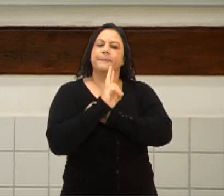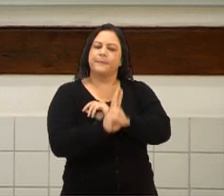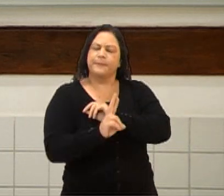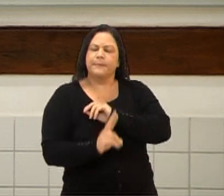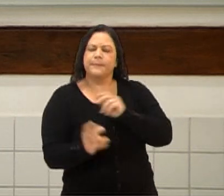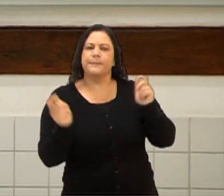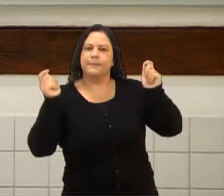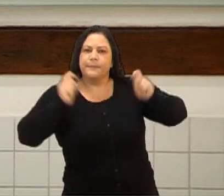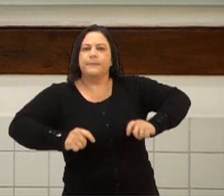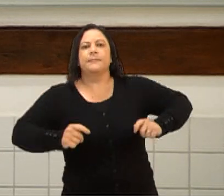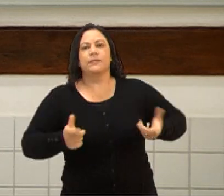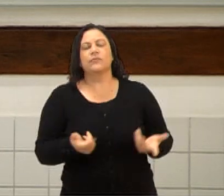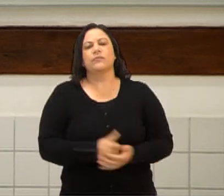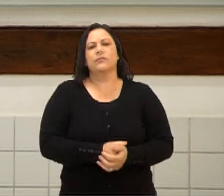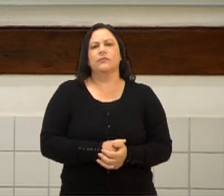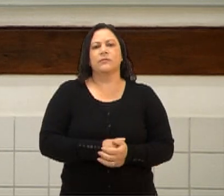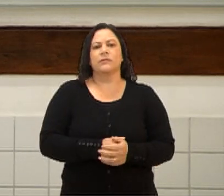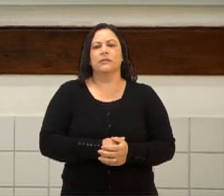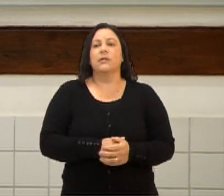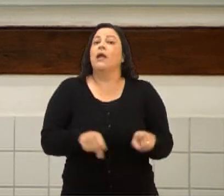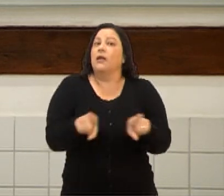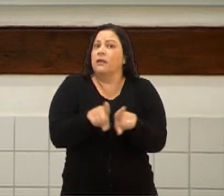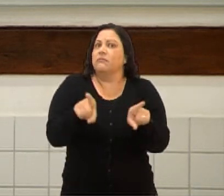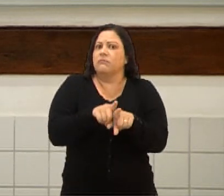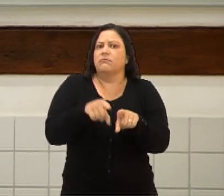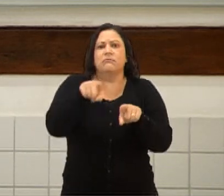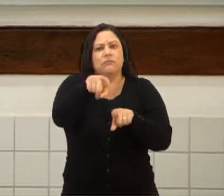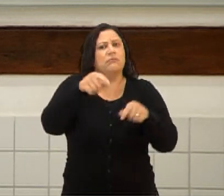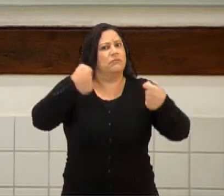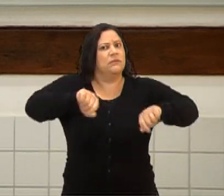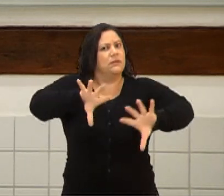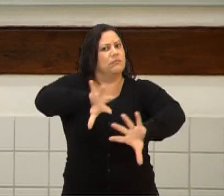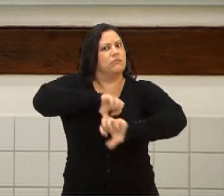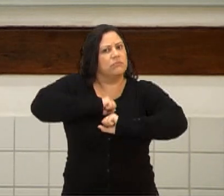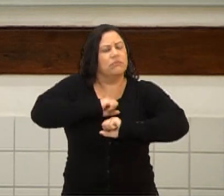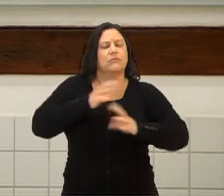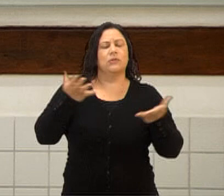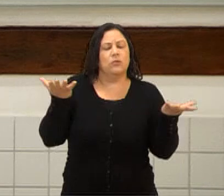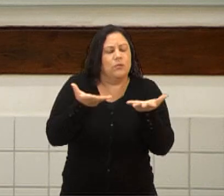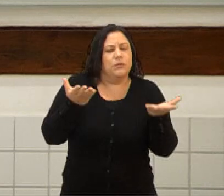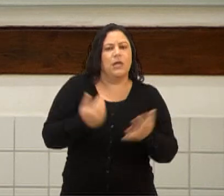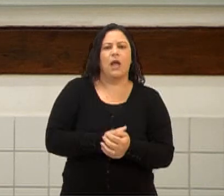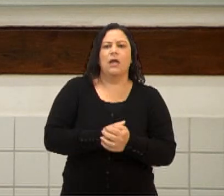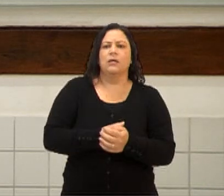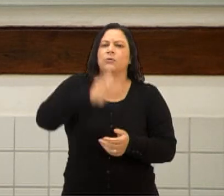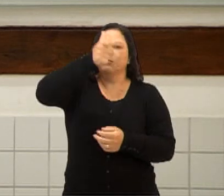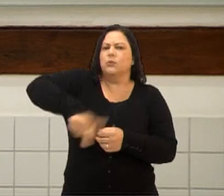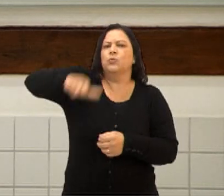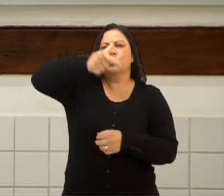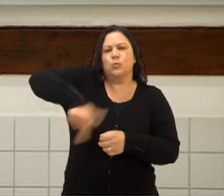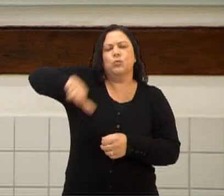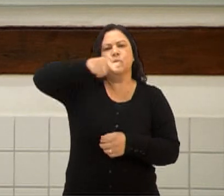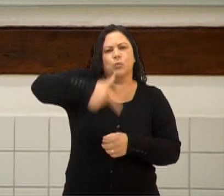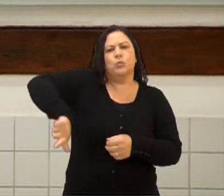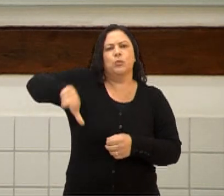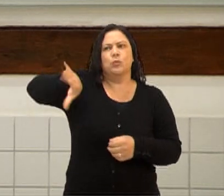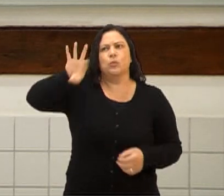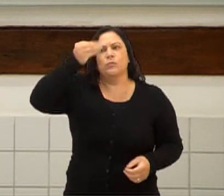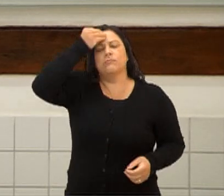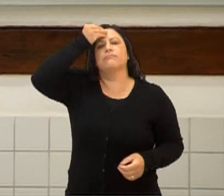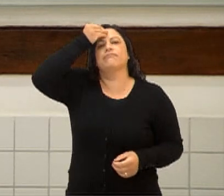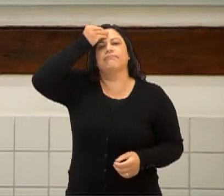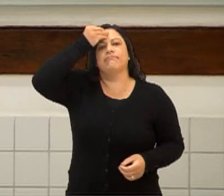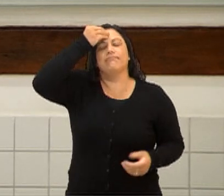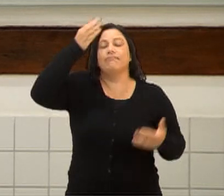tempo, mais fácil de você se apropriar disso. Porque se você fizer isso de maneira repetitiva, vai chegar daqui a pouquinho e você vai